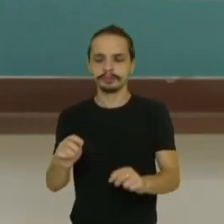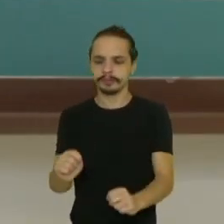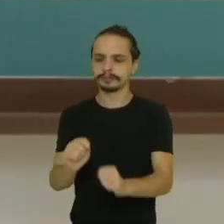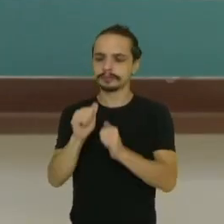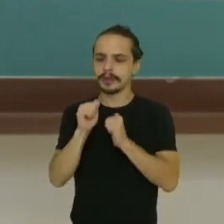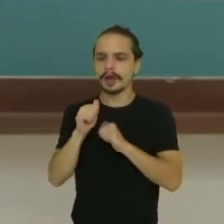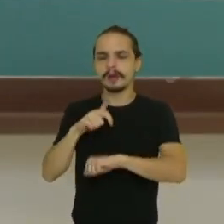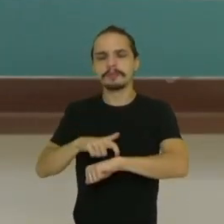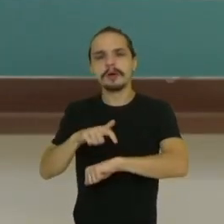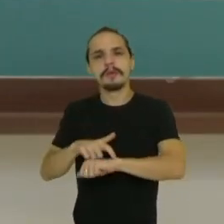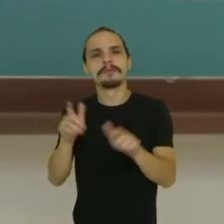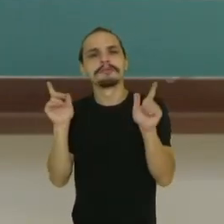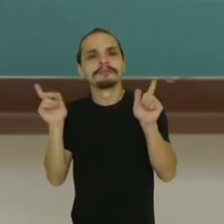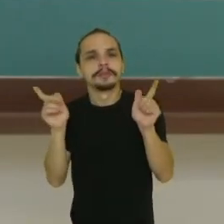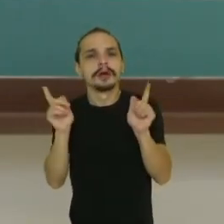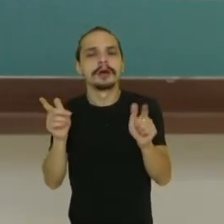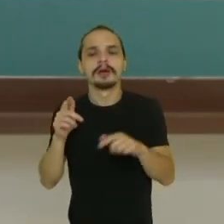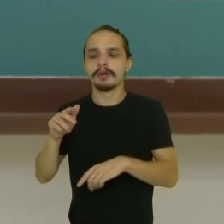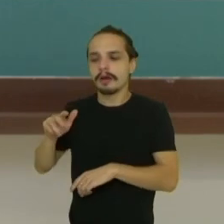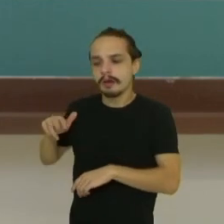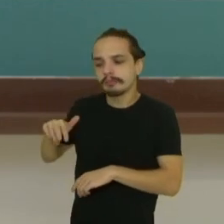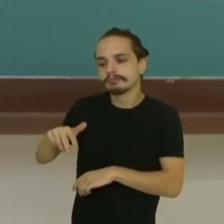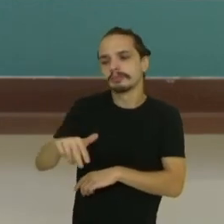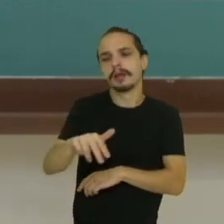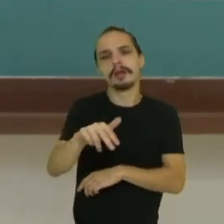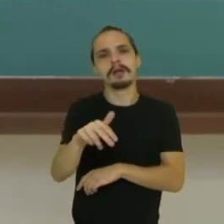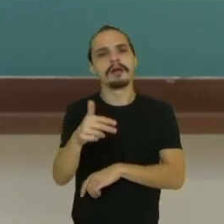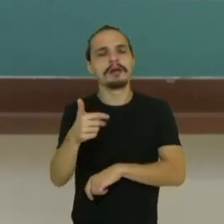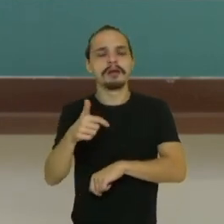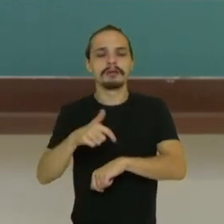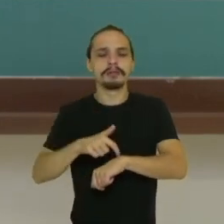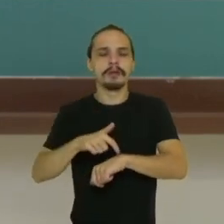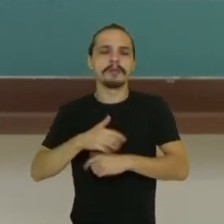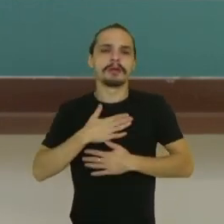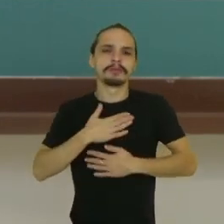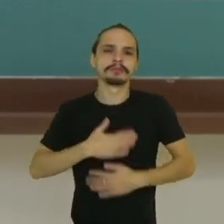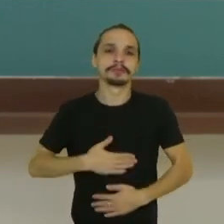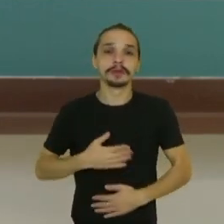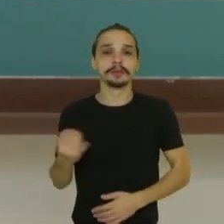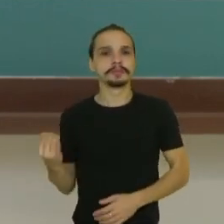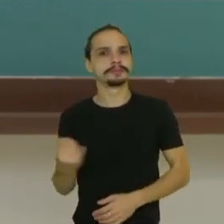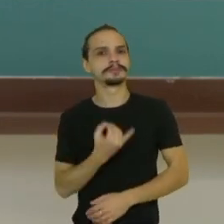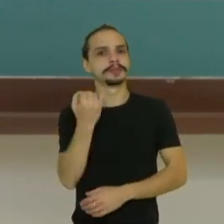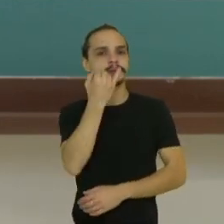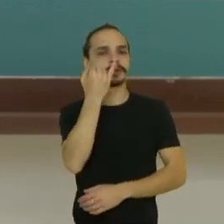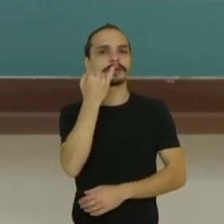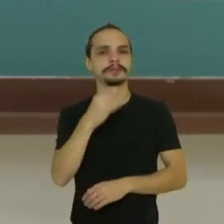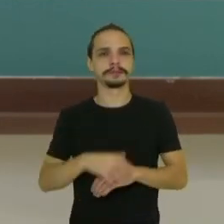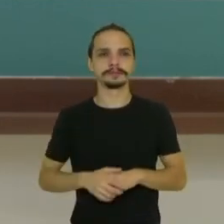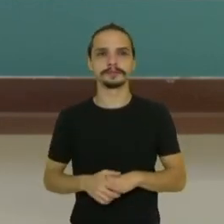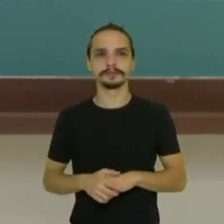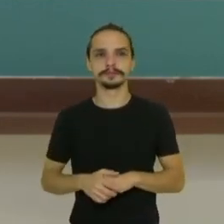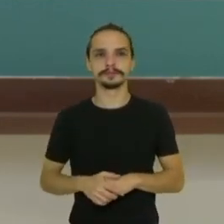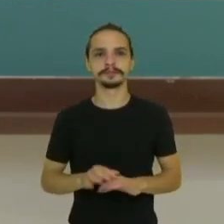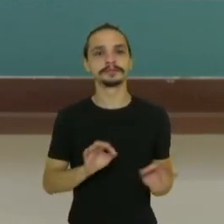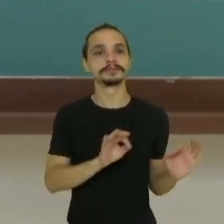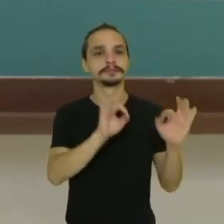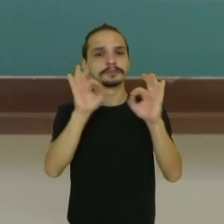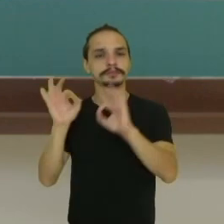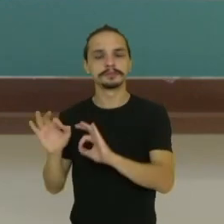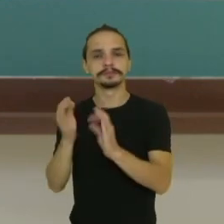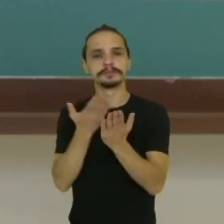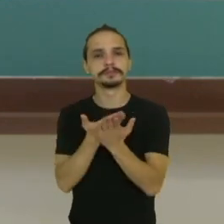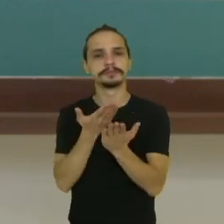recompensa um momento de lazer uma caminhada né o momento de descanso sem importante né e eu tomando aqui alguns